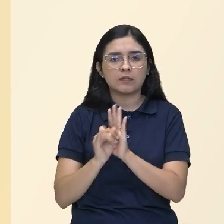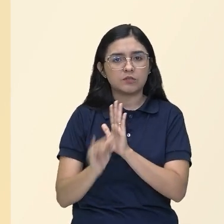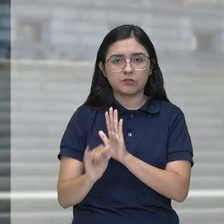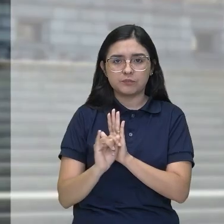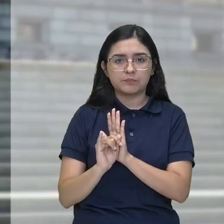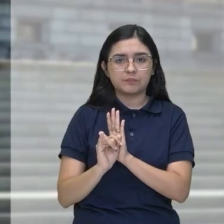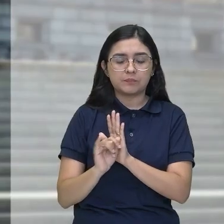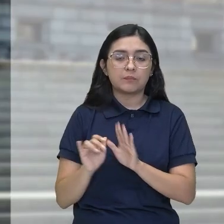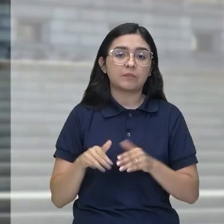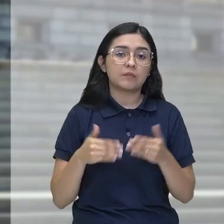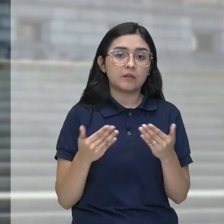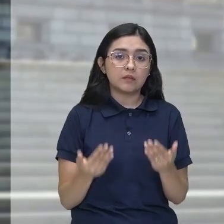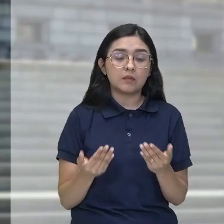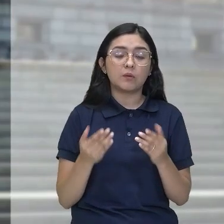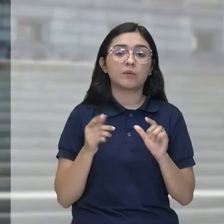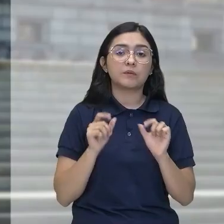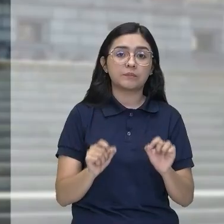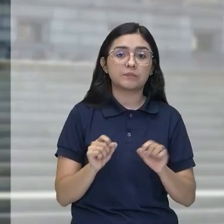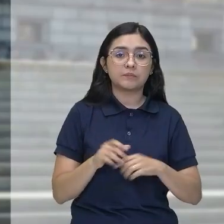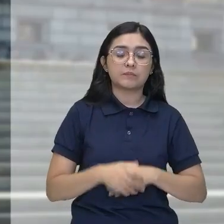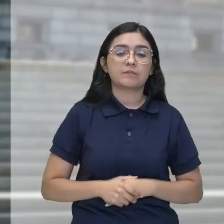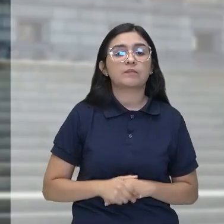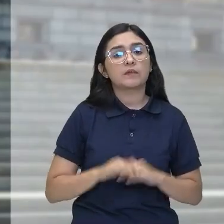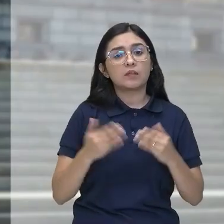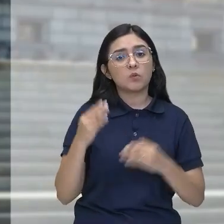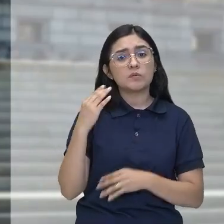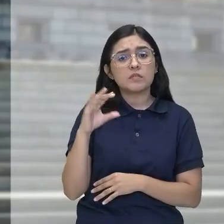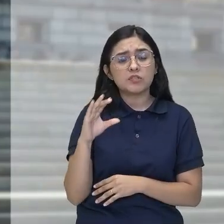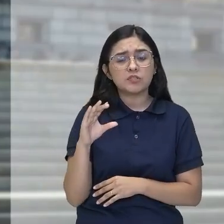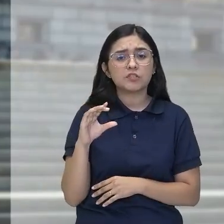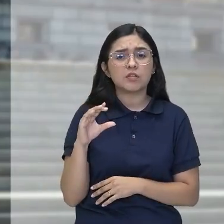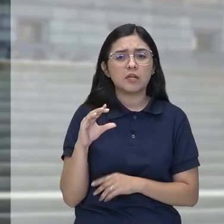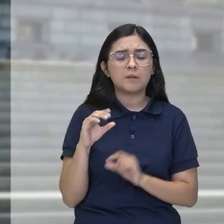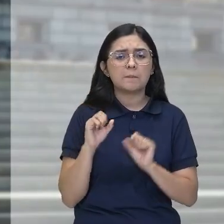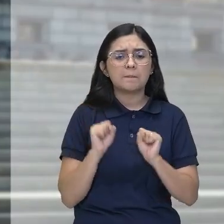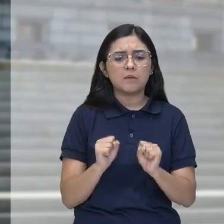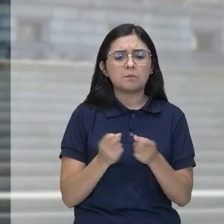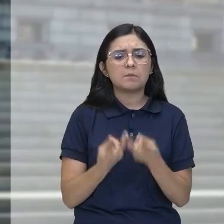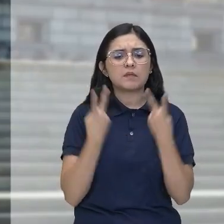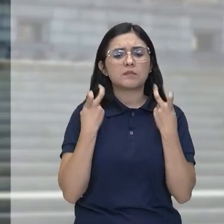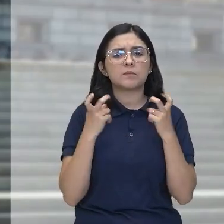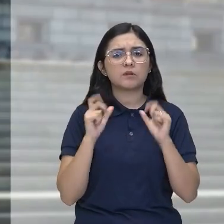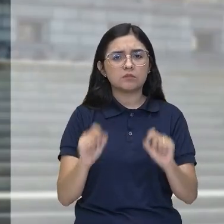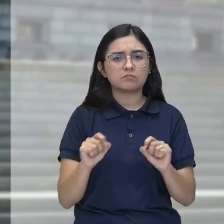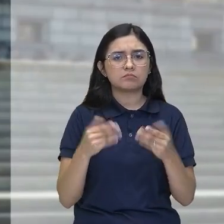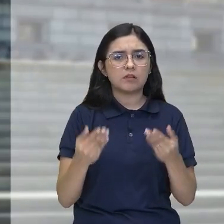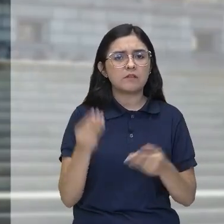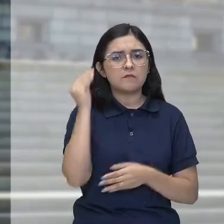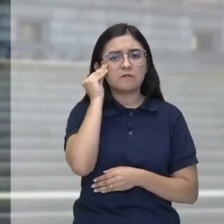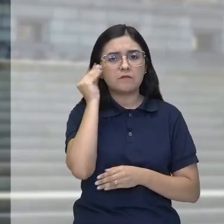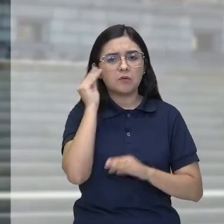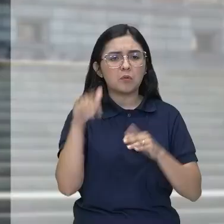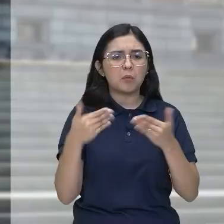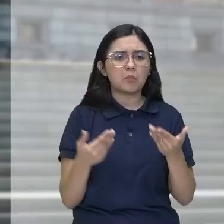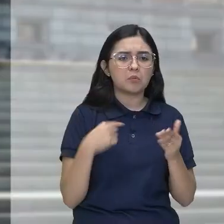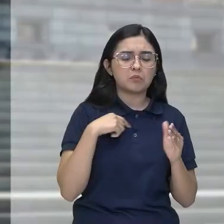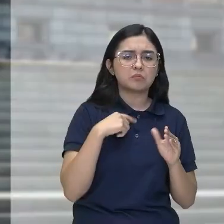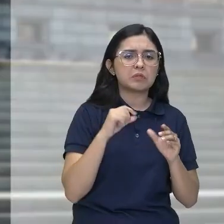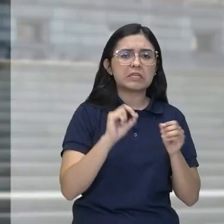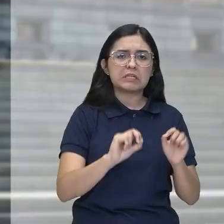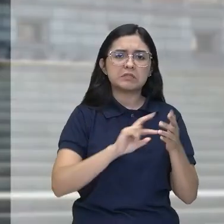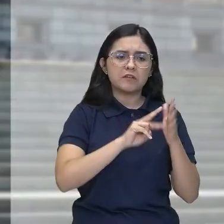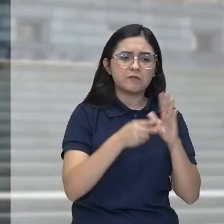elétrica. Assim, Arrhenius pôde, né, fazer a definição, o que